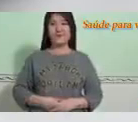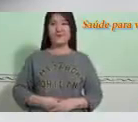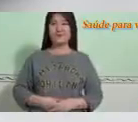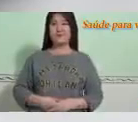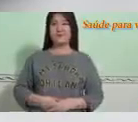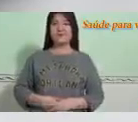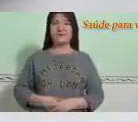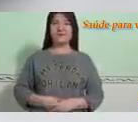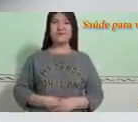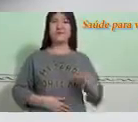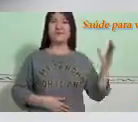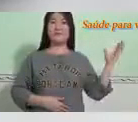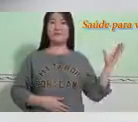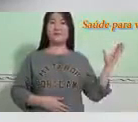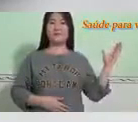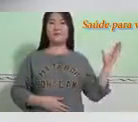seincitramintocom penicilina.